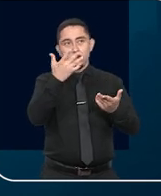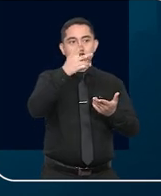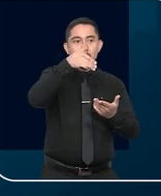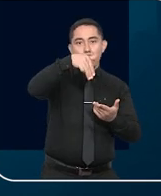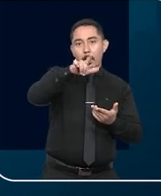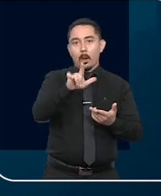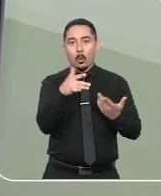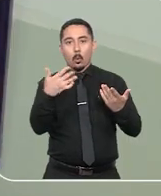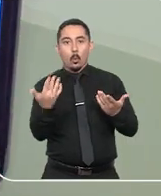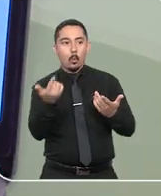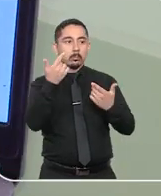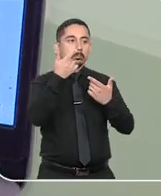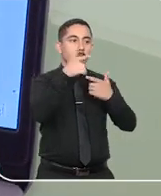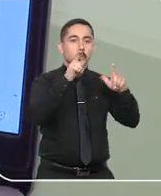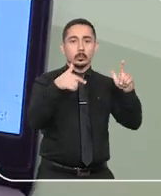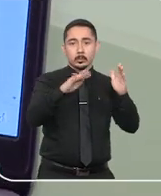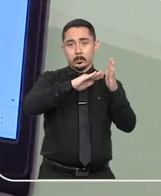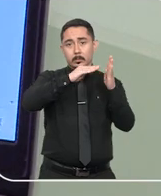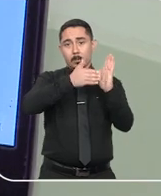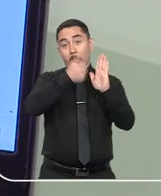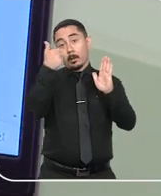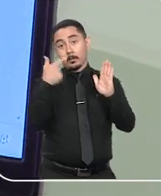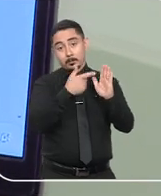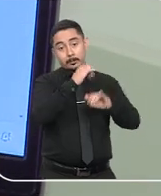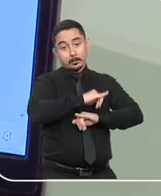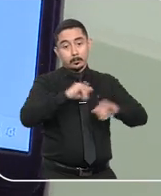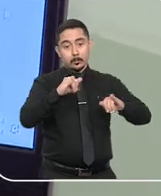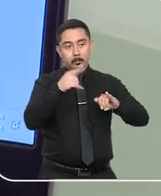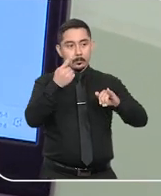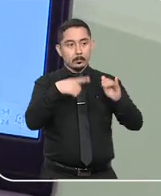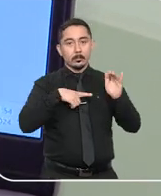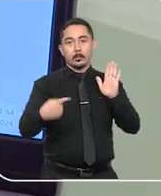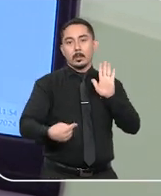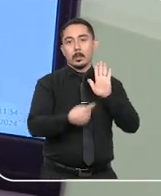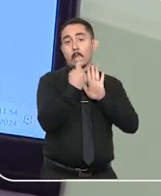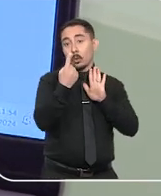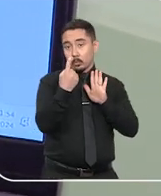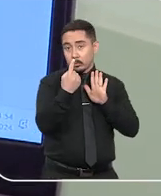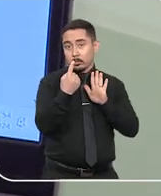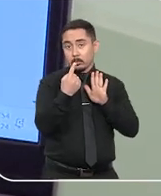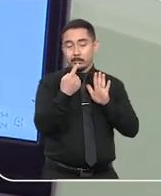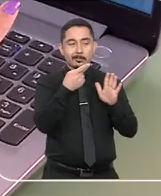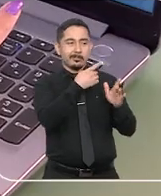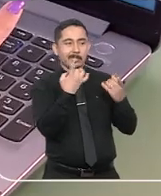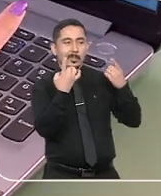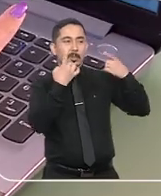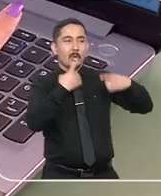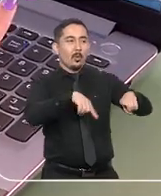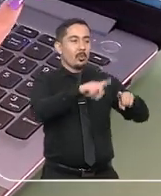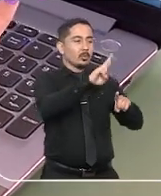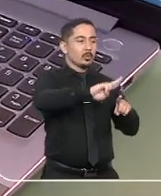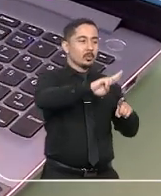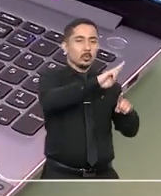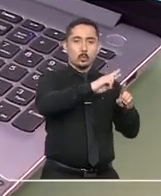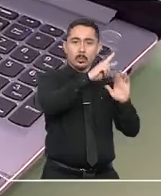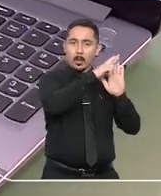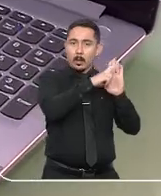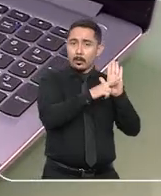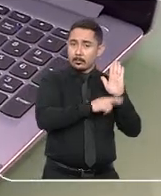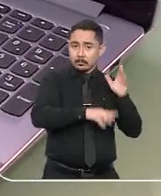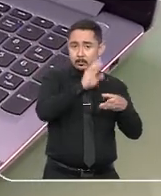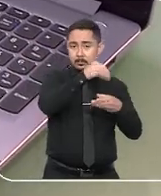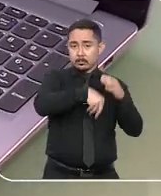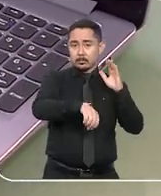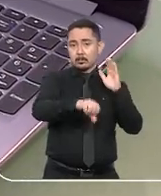como o Mercado Livre, a obrigação de excluir anúncios que, segundo denúncia de um usuário, teriam violado os termos de